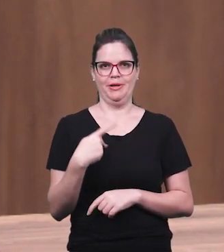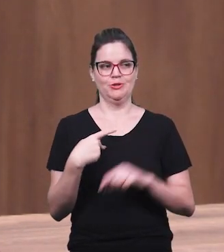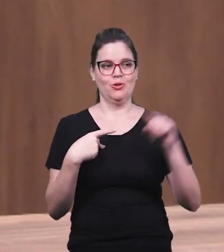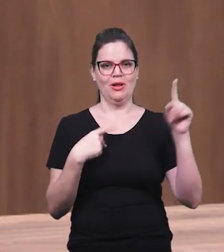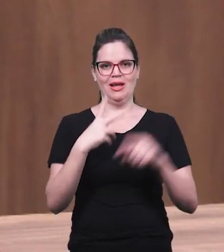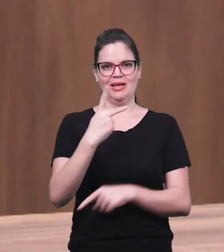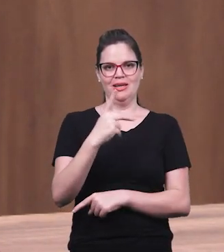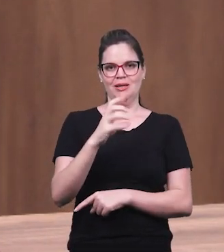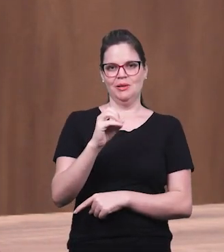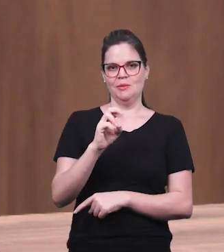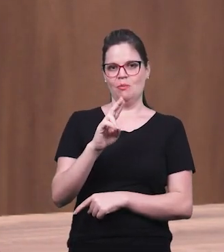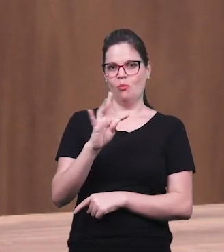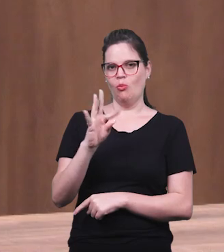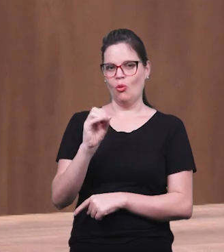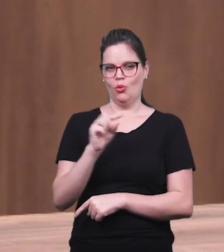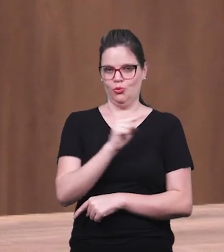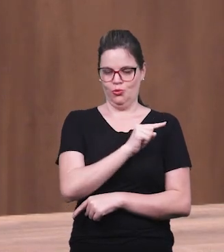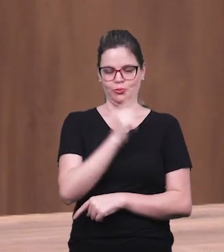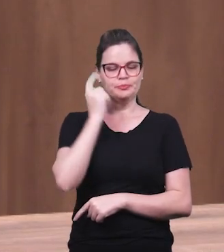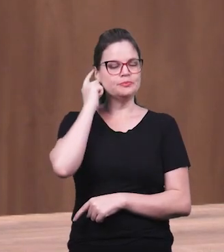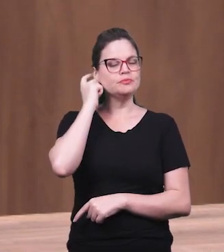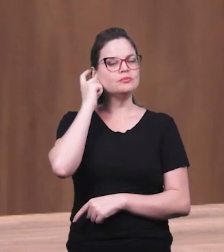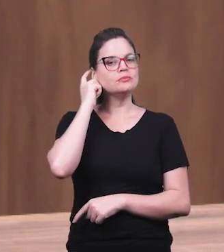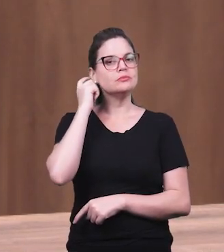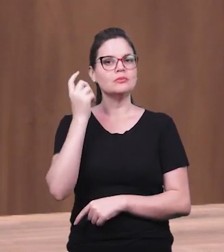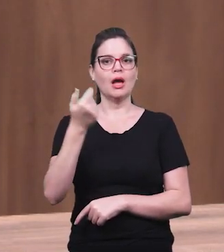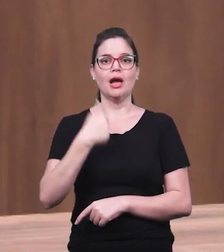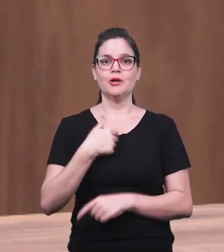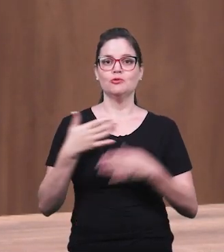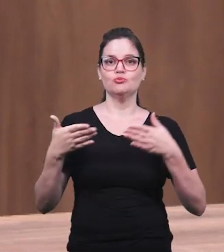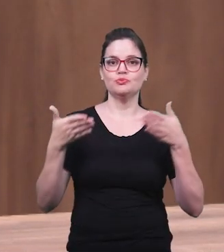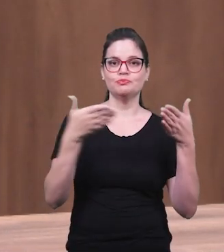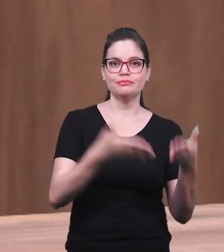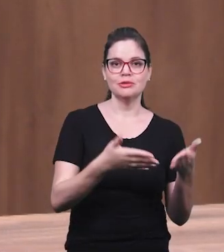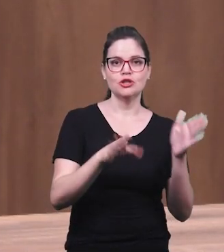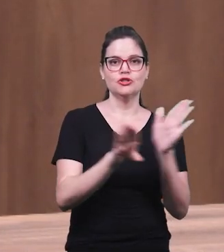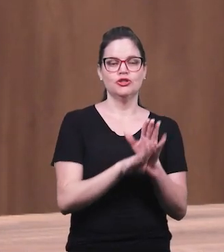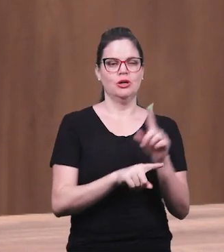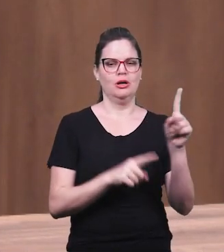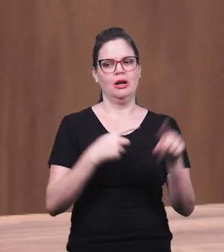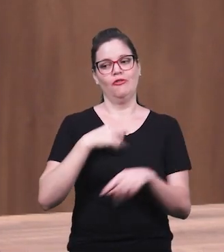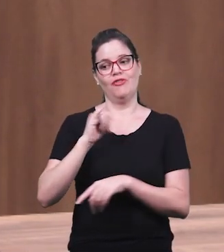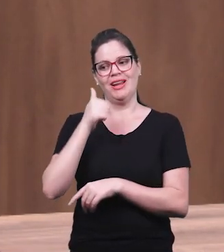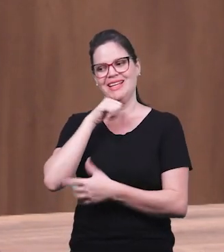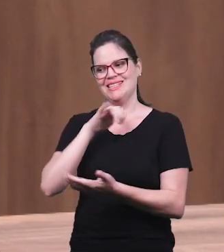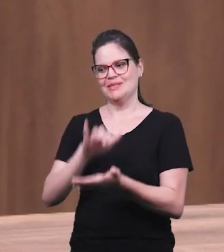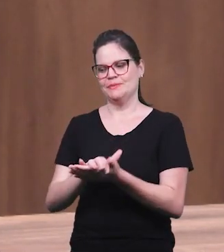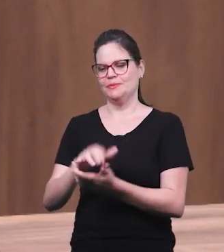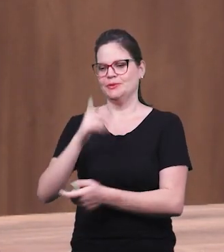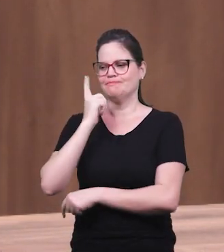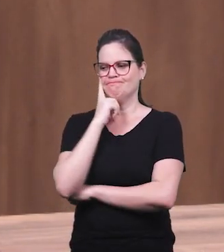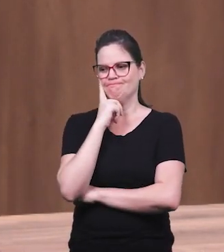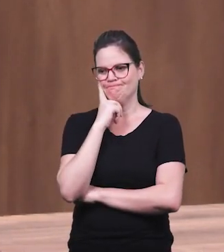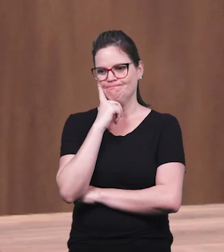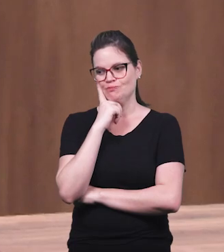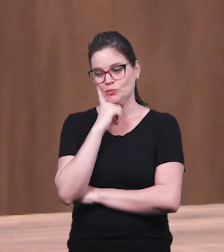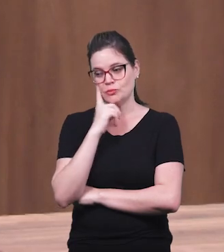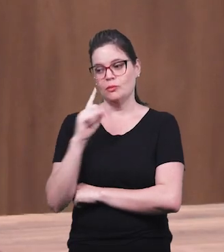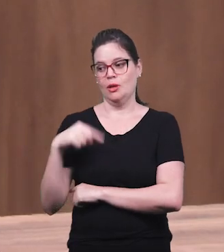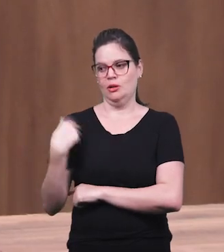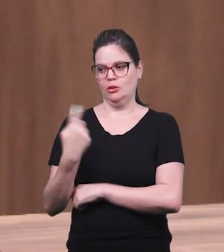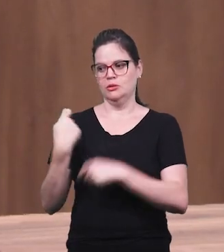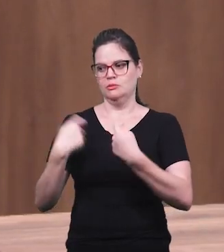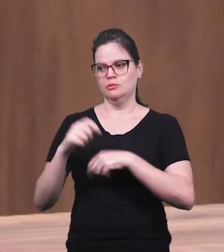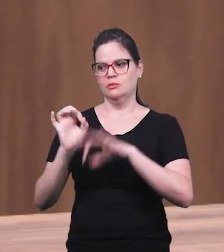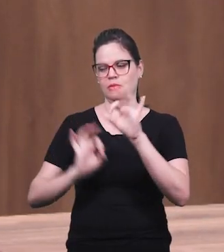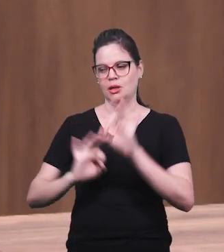Porto, né? Então, quando chegamos lá, eu logo disse à minha esposa, isso foi em setembro, logo disse, olha, nós vamos nos